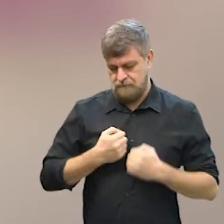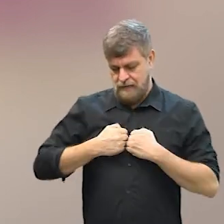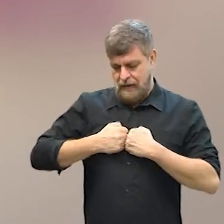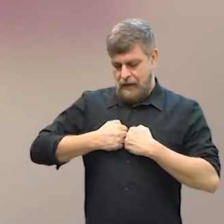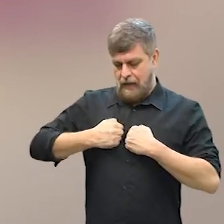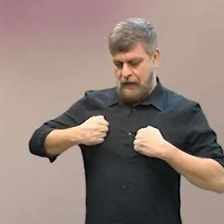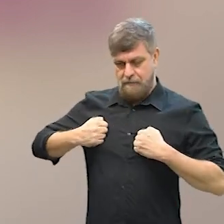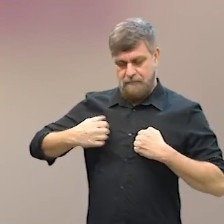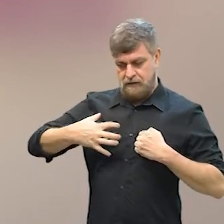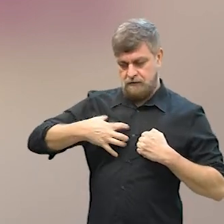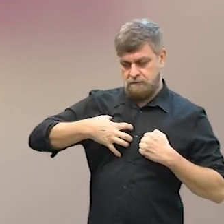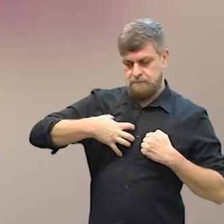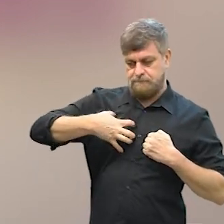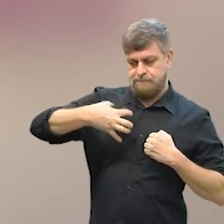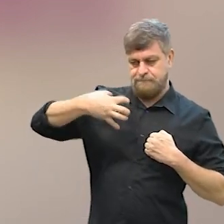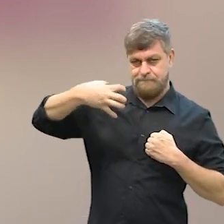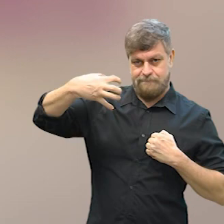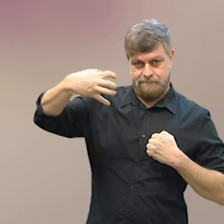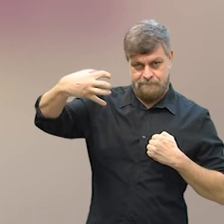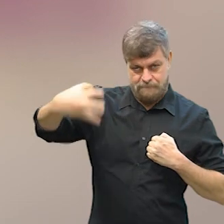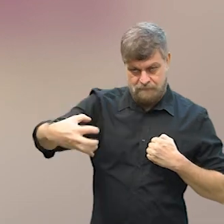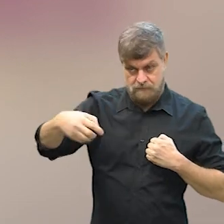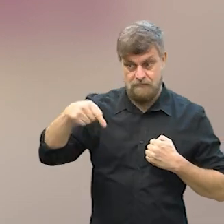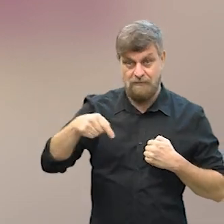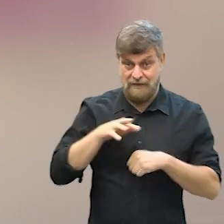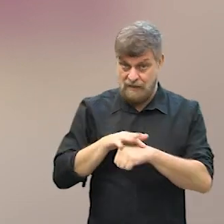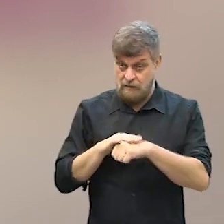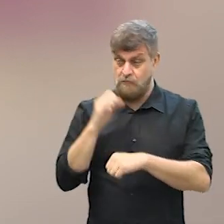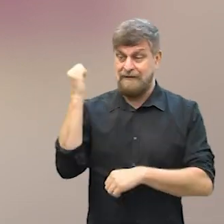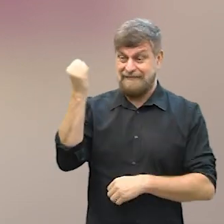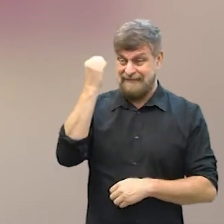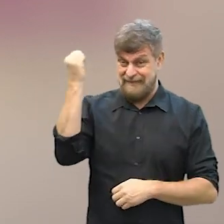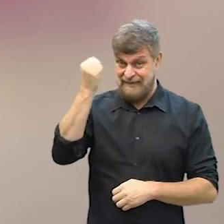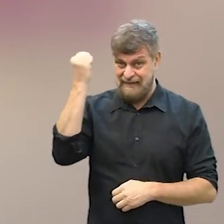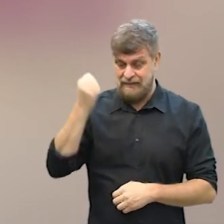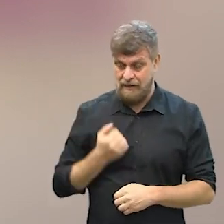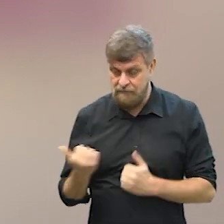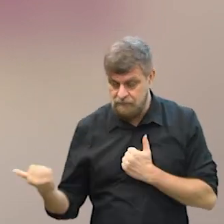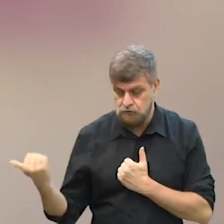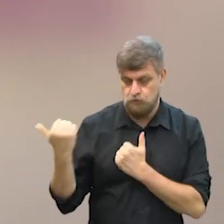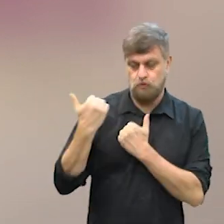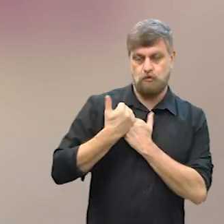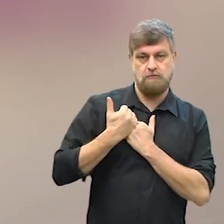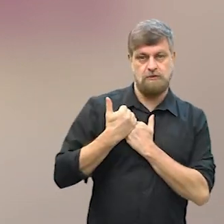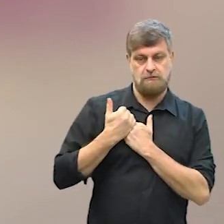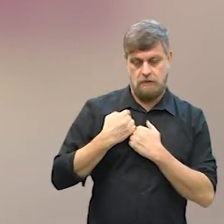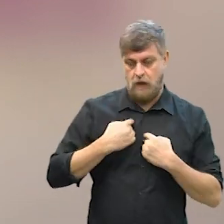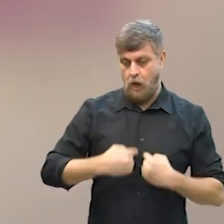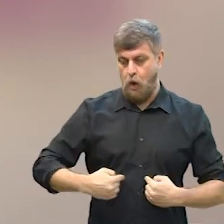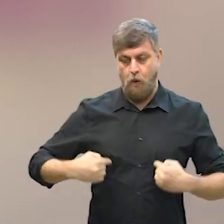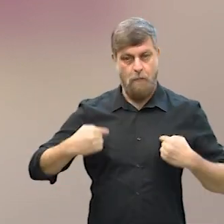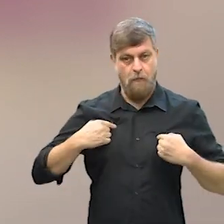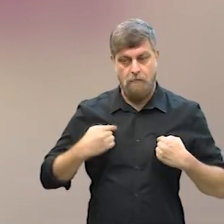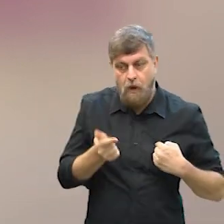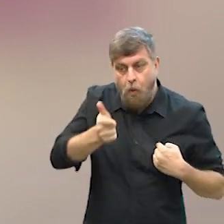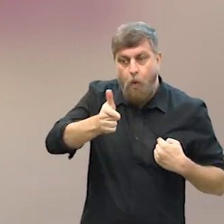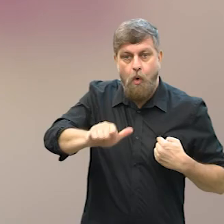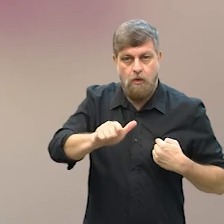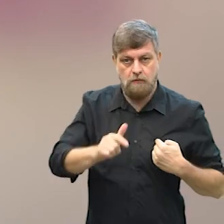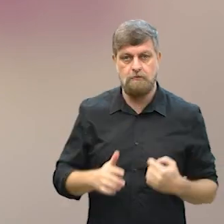faça, na hipertensão pulmonar grave, aí, com grande restrição, a substituição do órgão, a